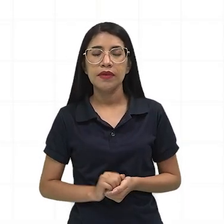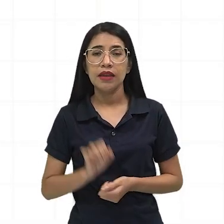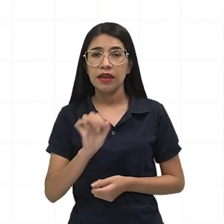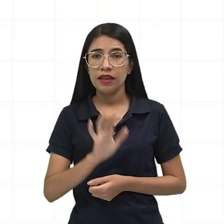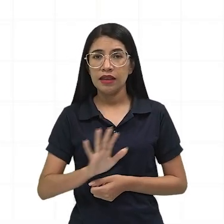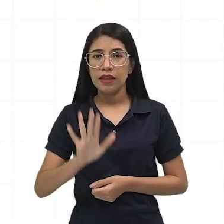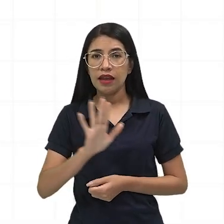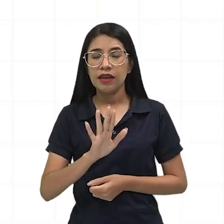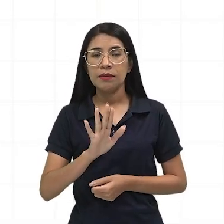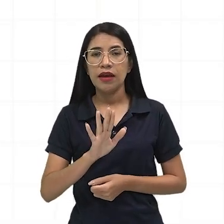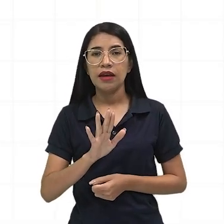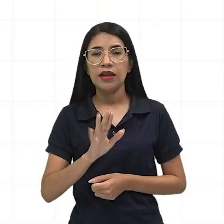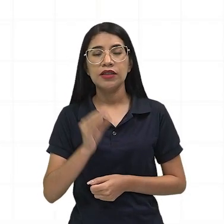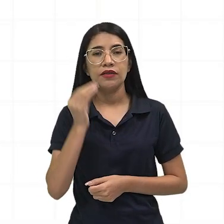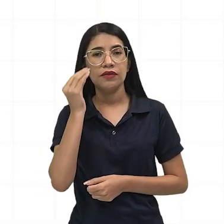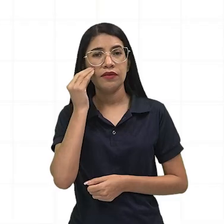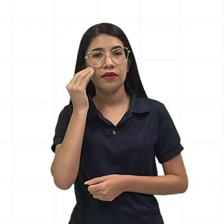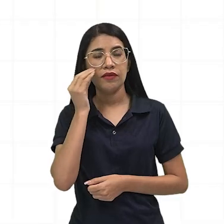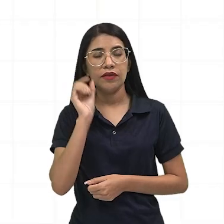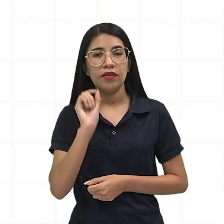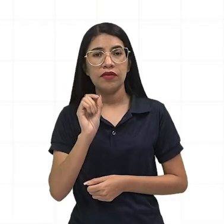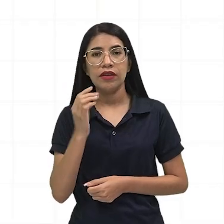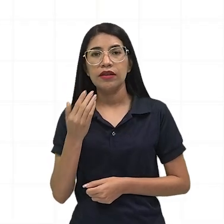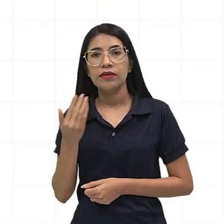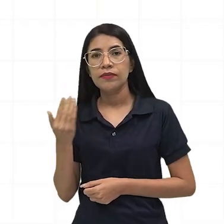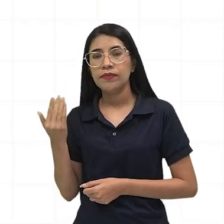imagem adiante, que é esta